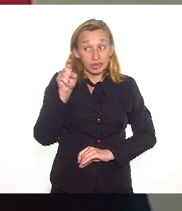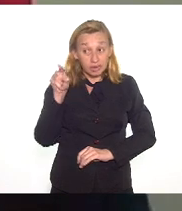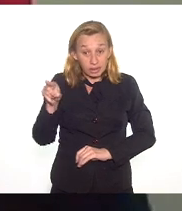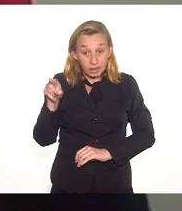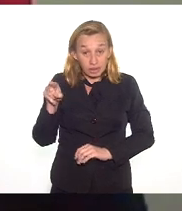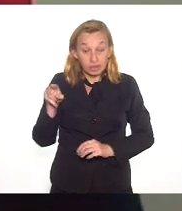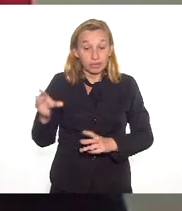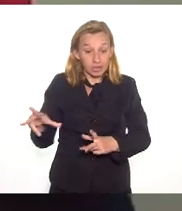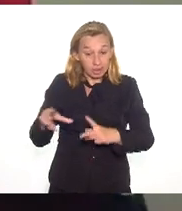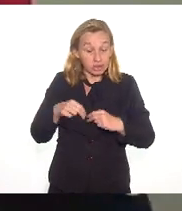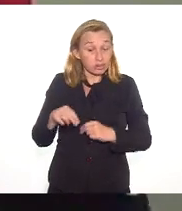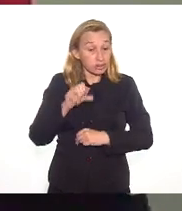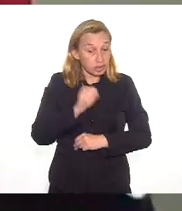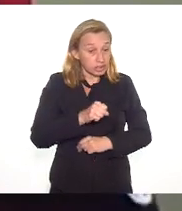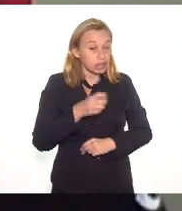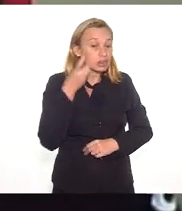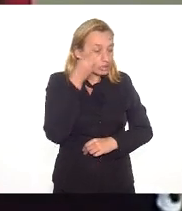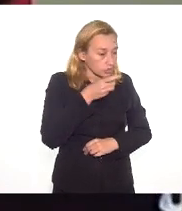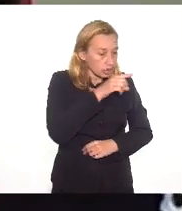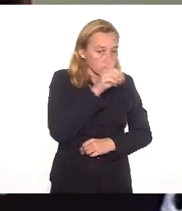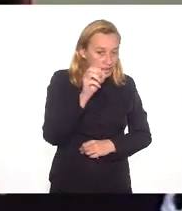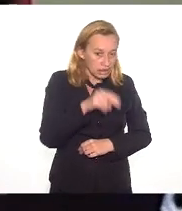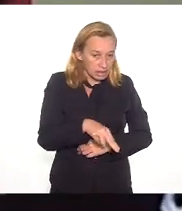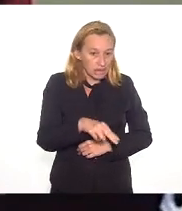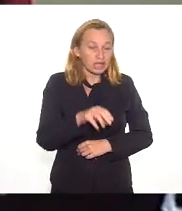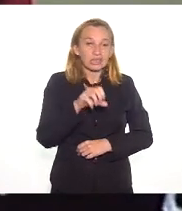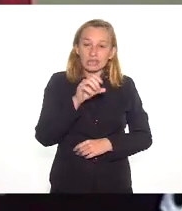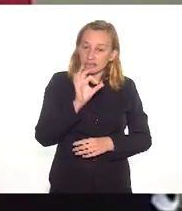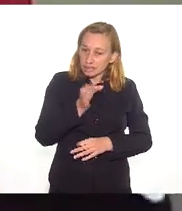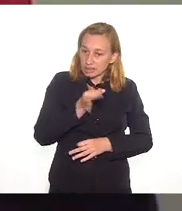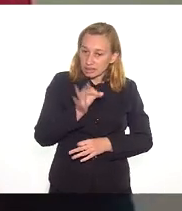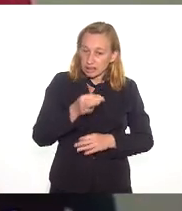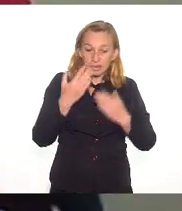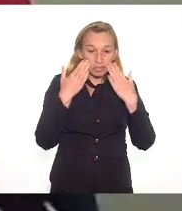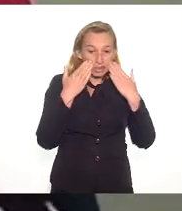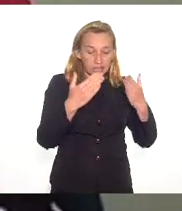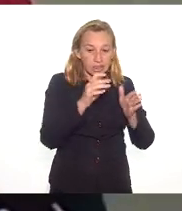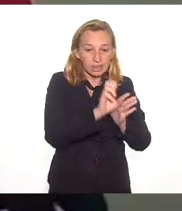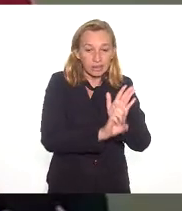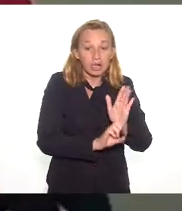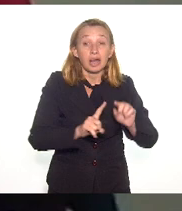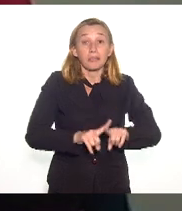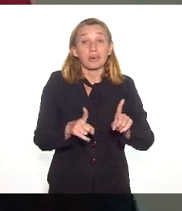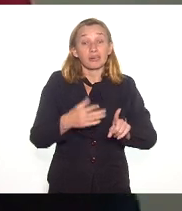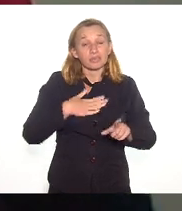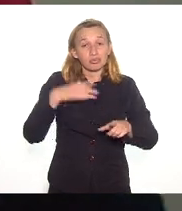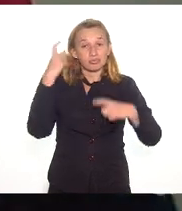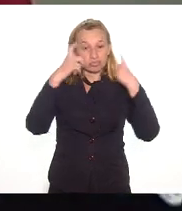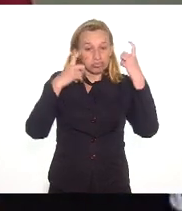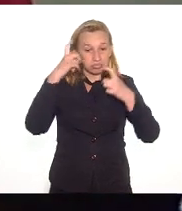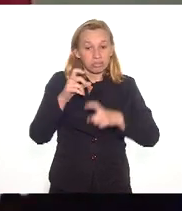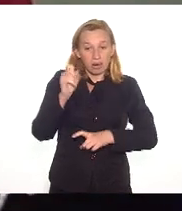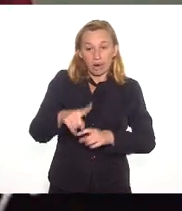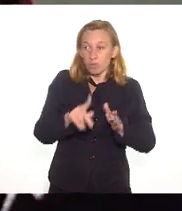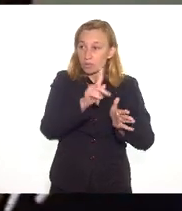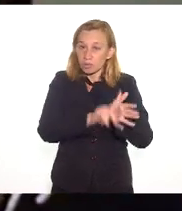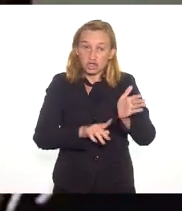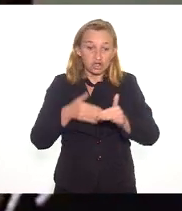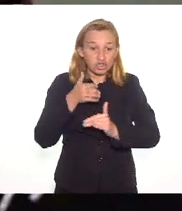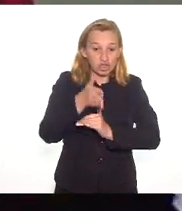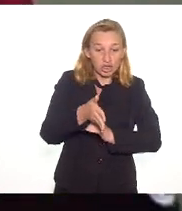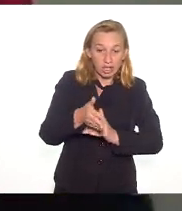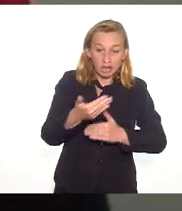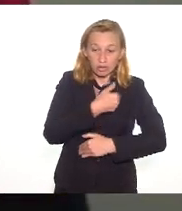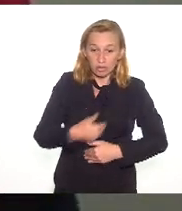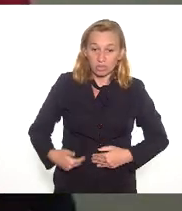E a deputada Zeidan tem razão de apresentar essa emenda, mas a minha preocupação é esse projeto chegar no